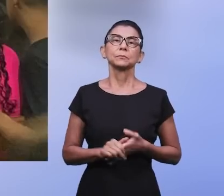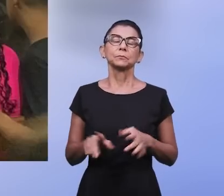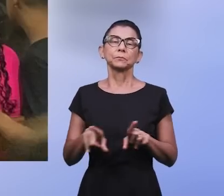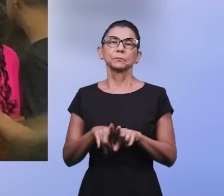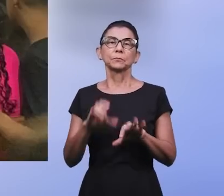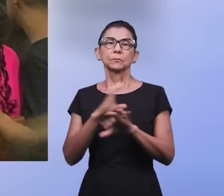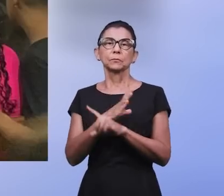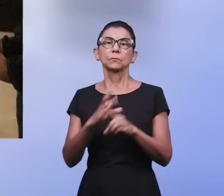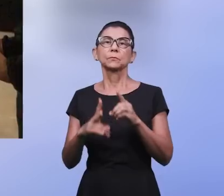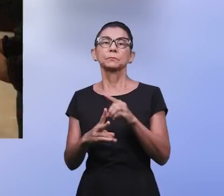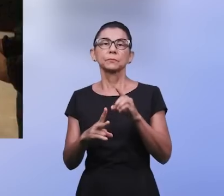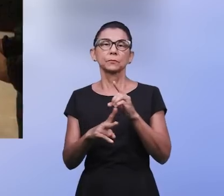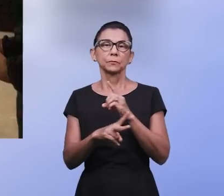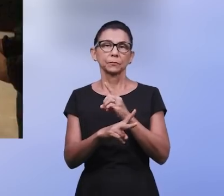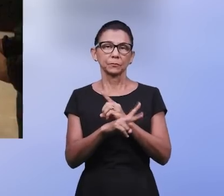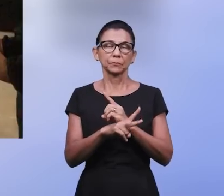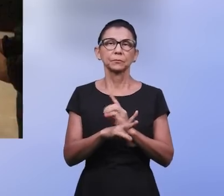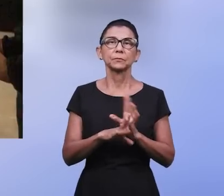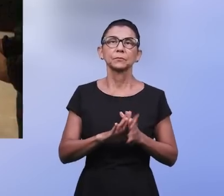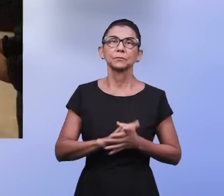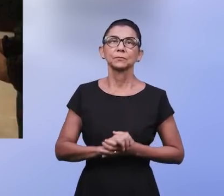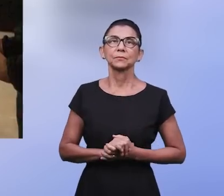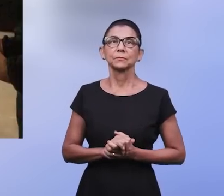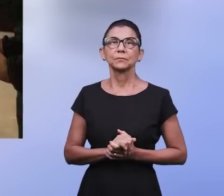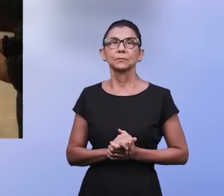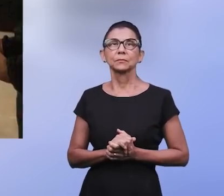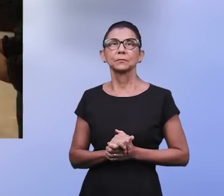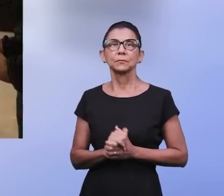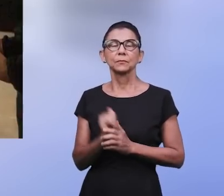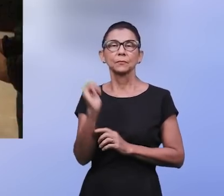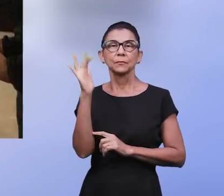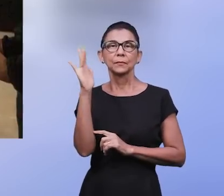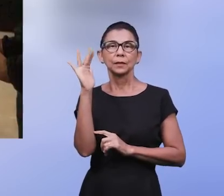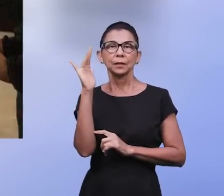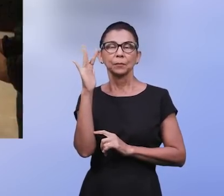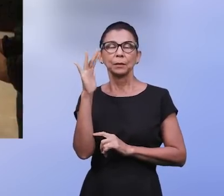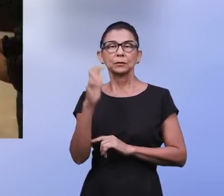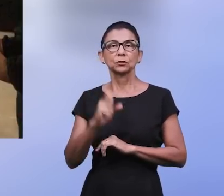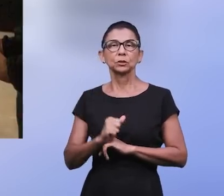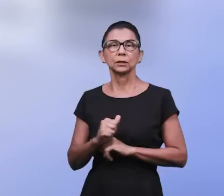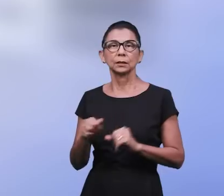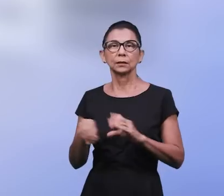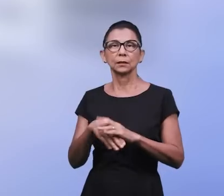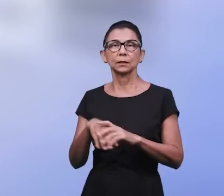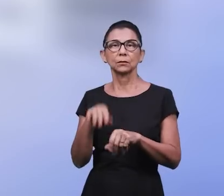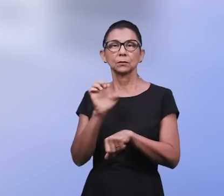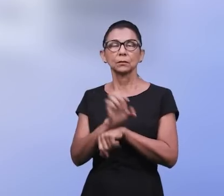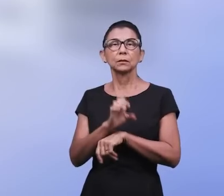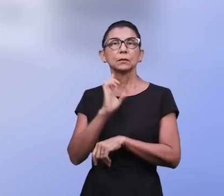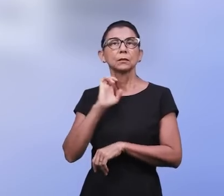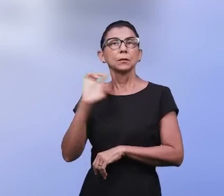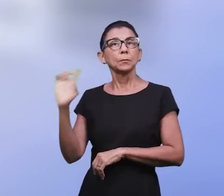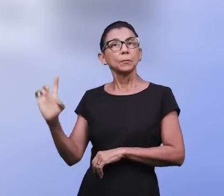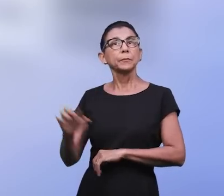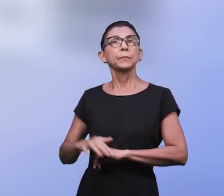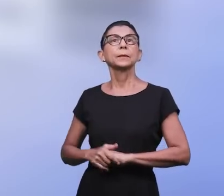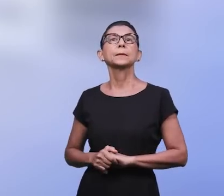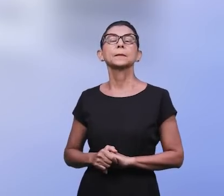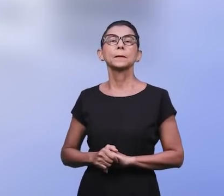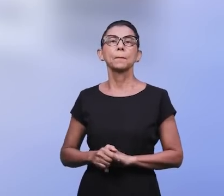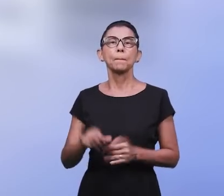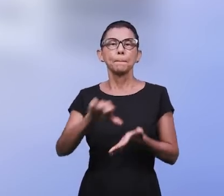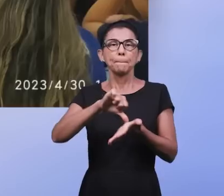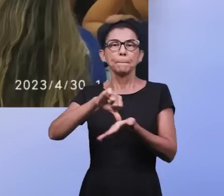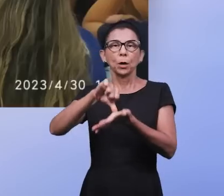foi realizada na ICM Parque das Águas, em Ipatinga, que fez parte do preparo para a grande evangelização no Polo